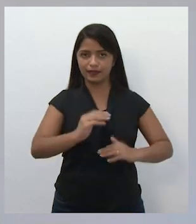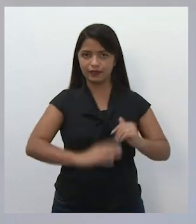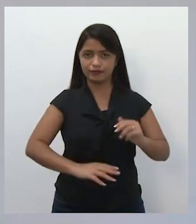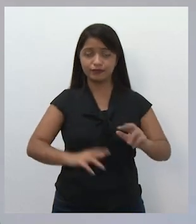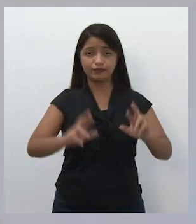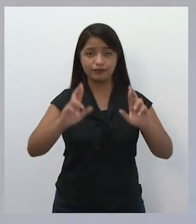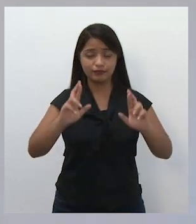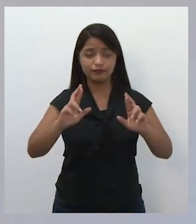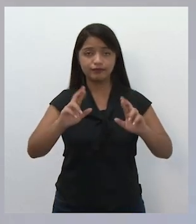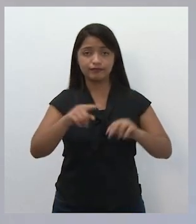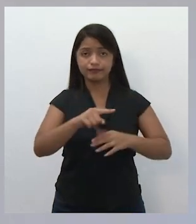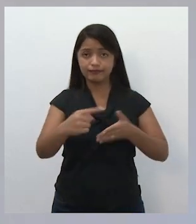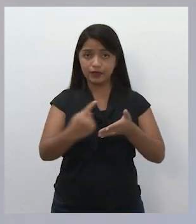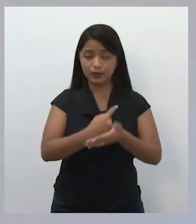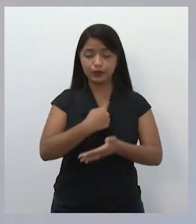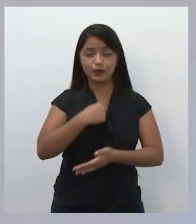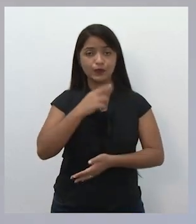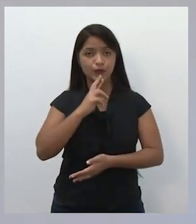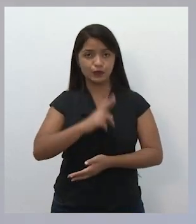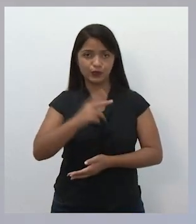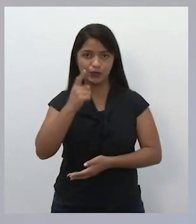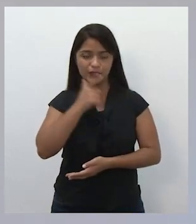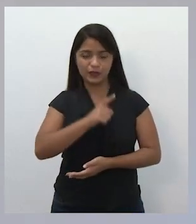Espero que eu tenha respondido a professora Jéssica.